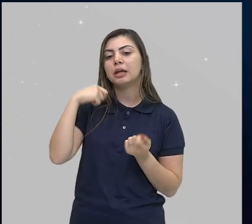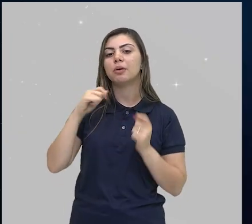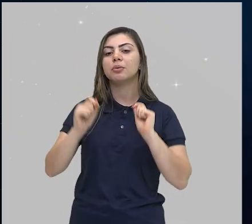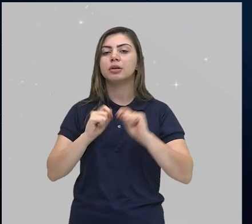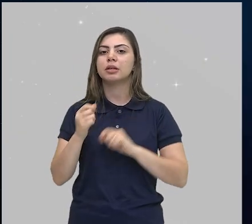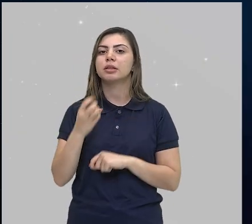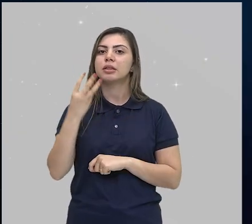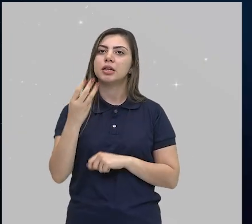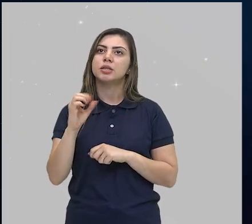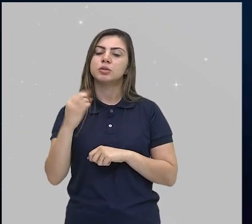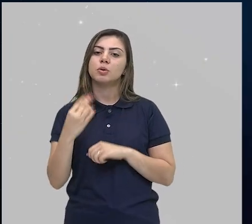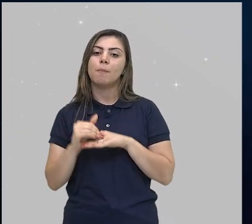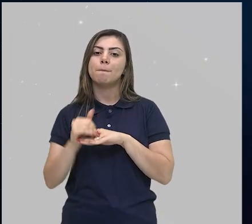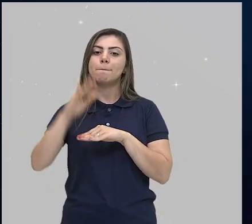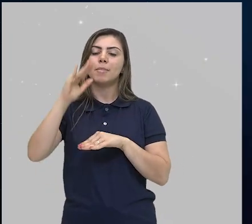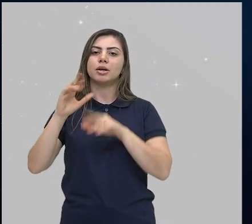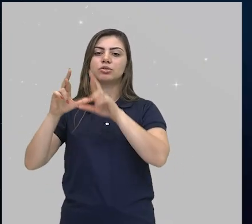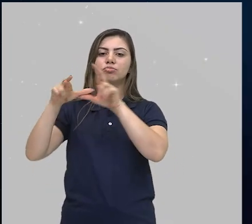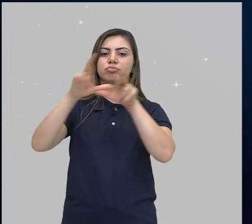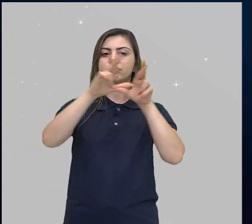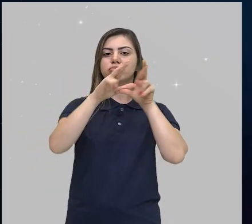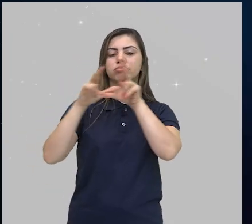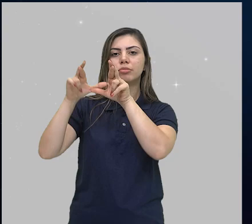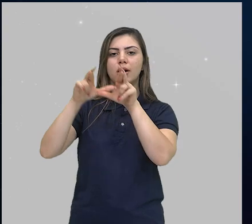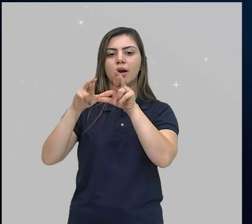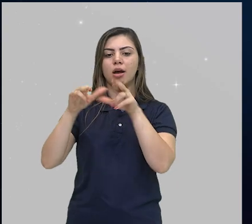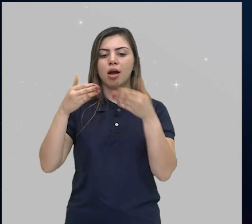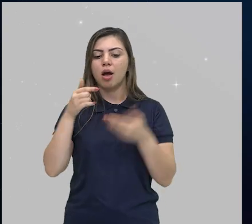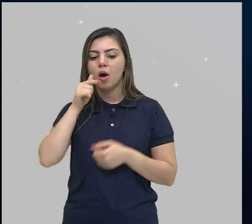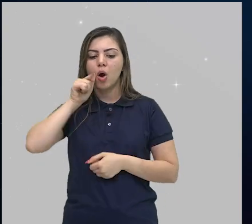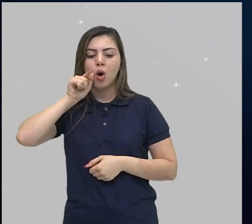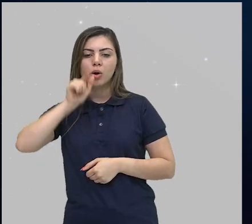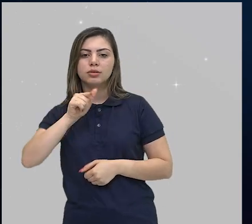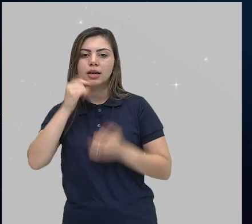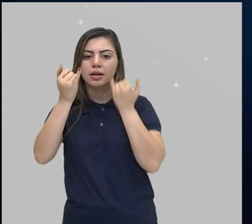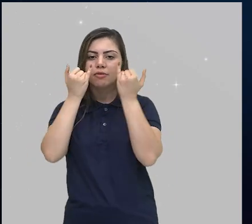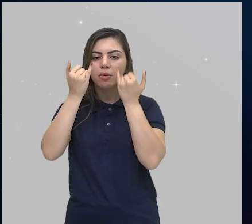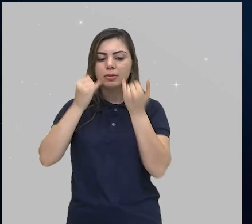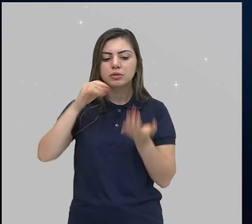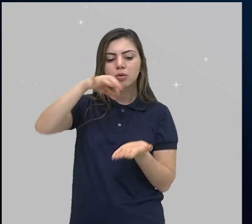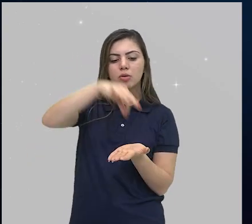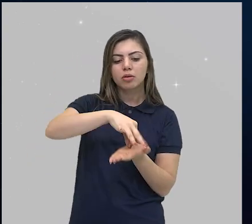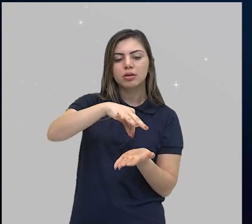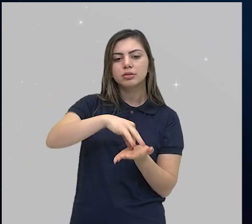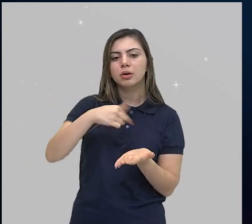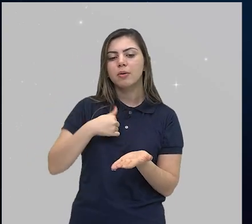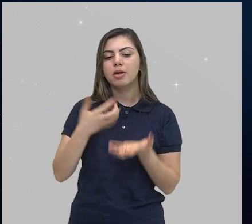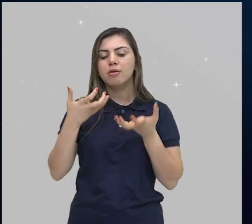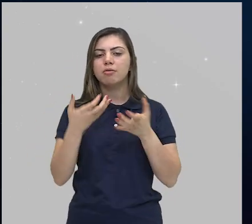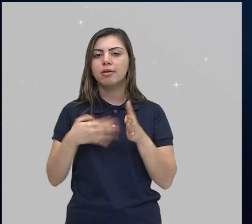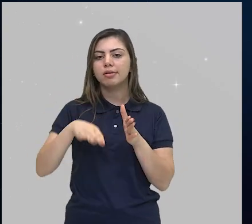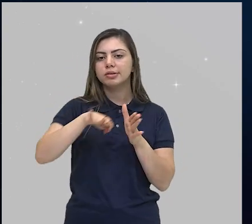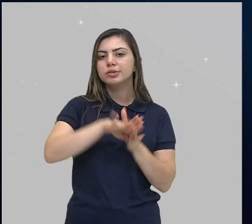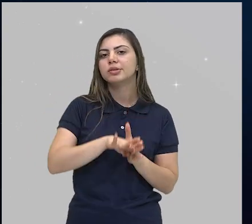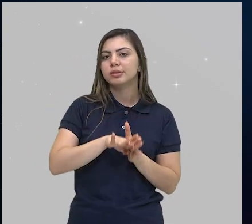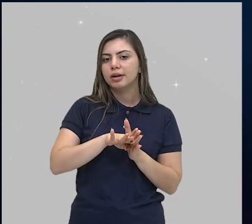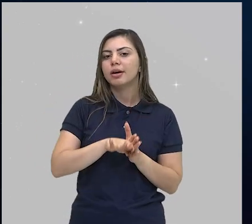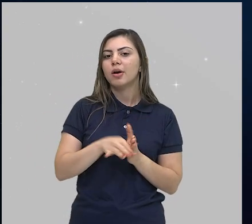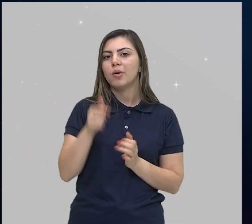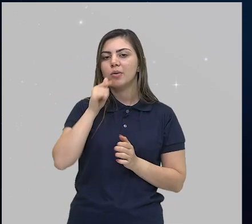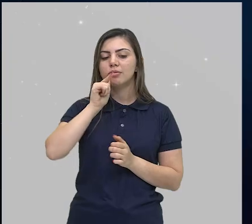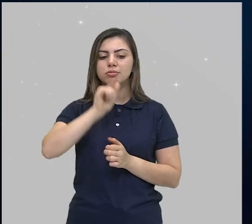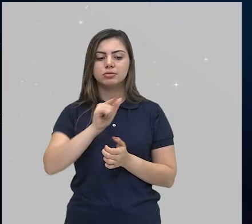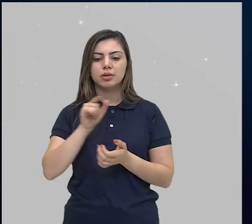suas localizações e enviem coordenadas geográficas certinho do lugar onde uma pessoa estiver usando